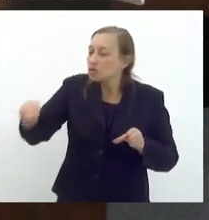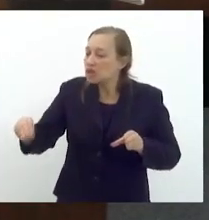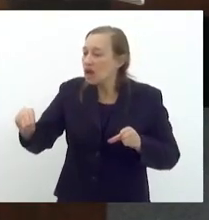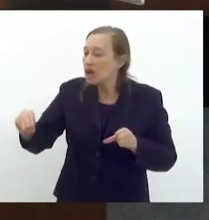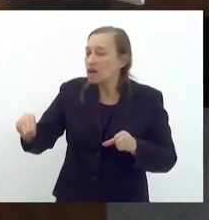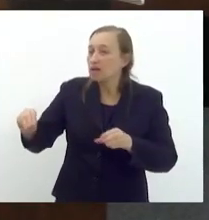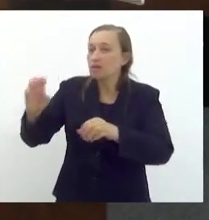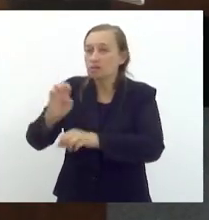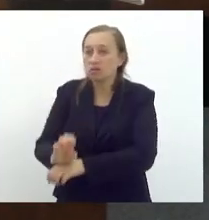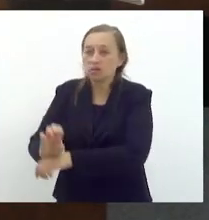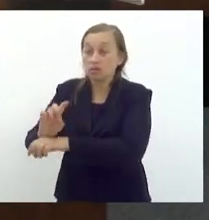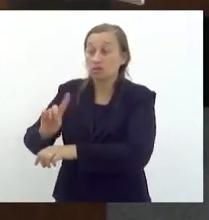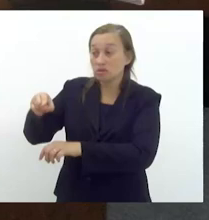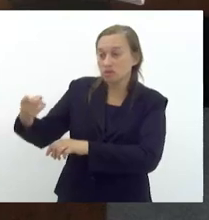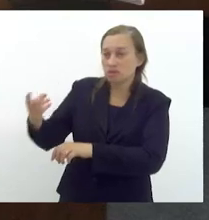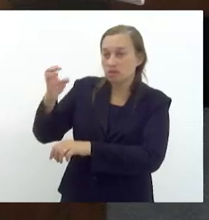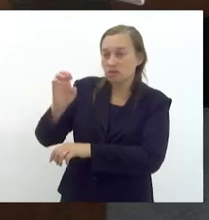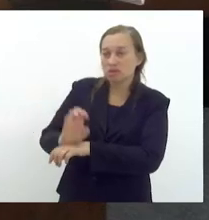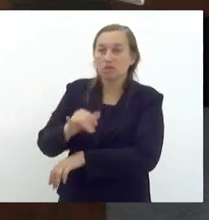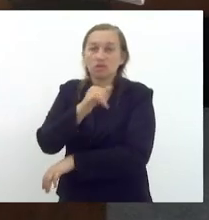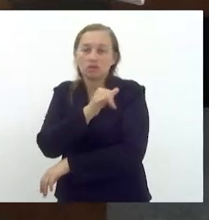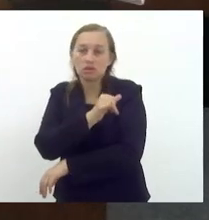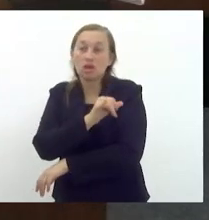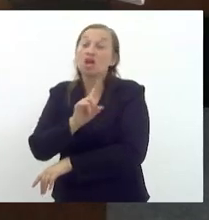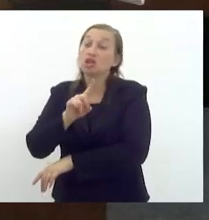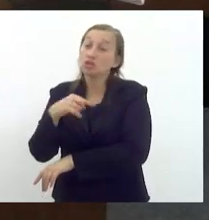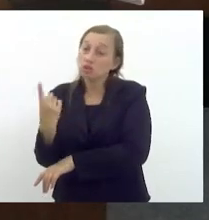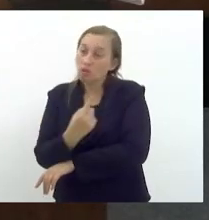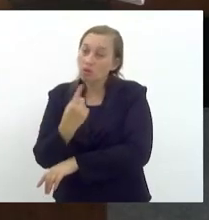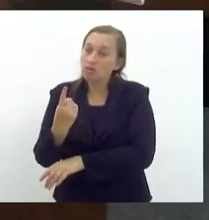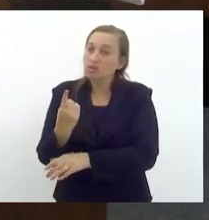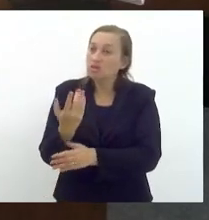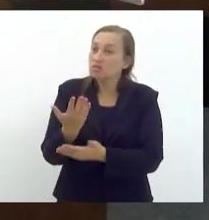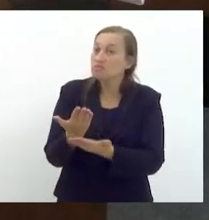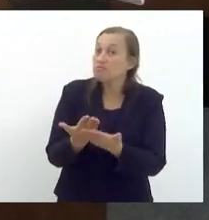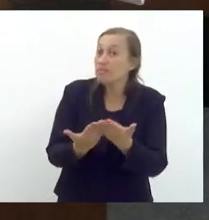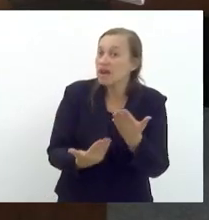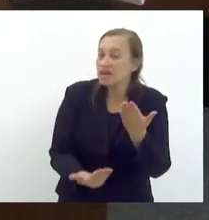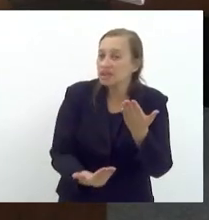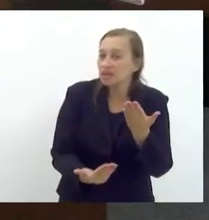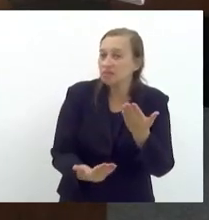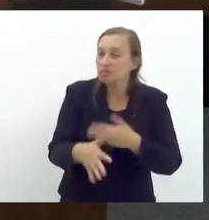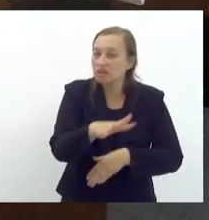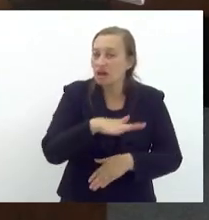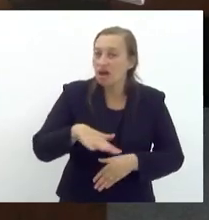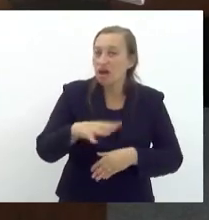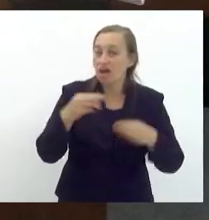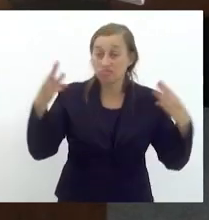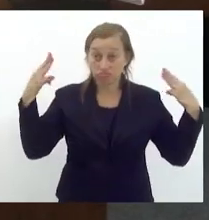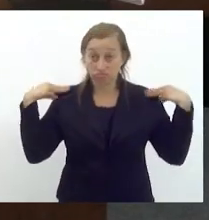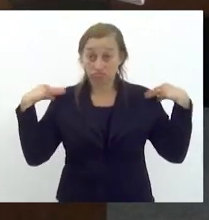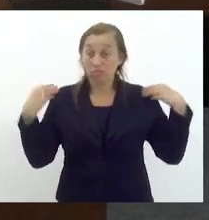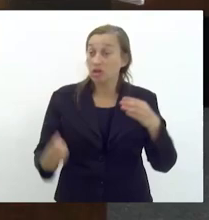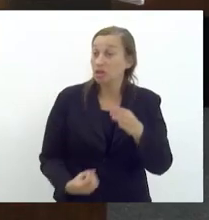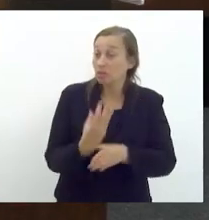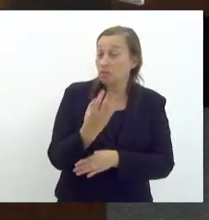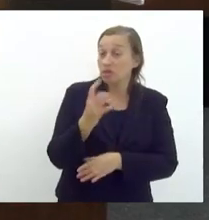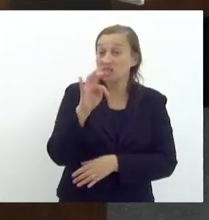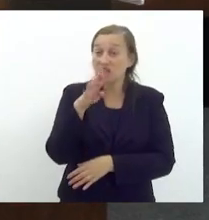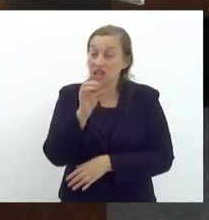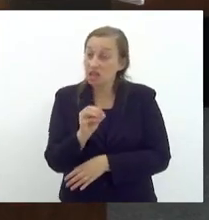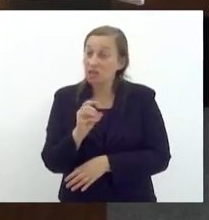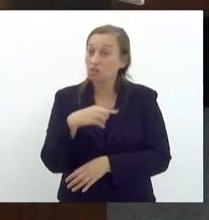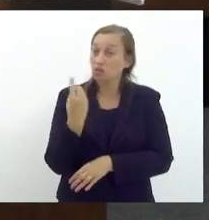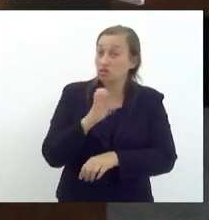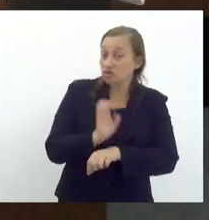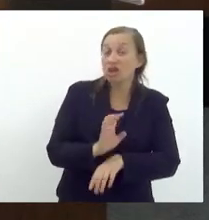outros estados do Rio de Janeiro e com isso Nós entramos numa decadência do setor naval e da produção dos estaleiros em